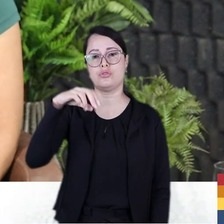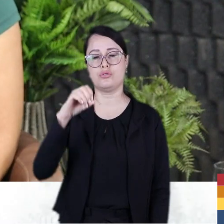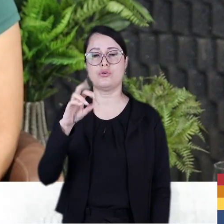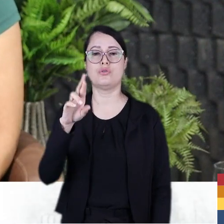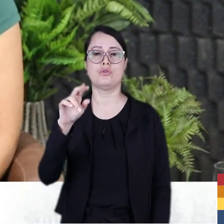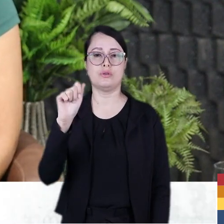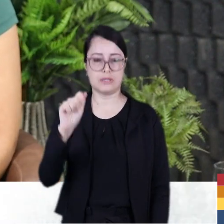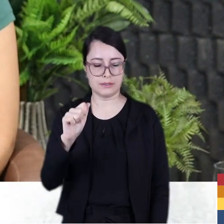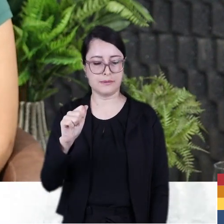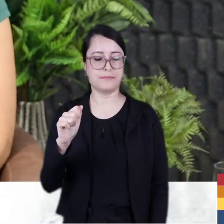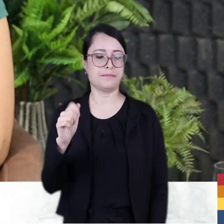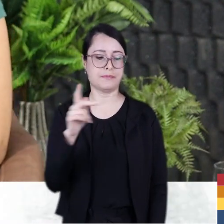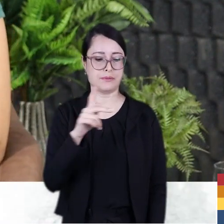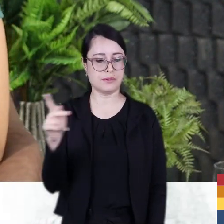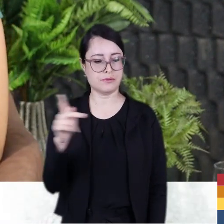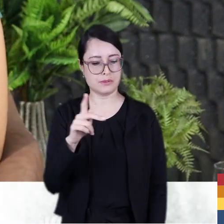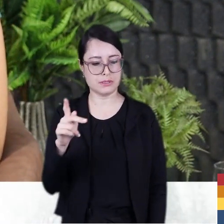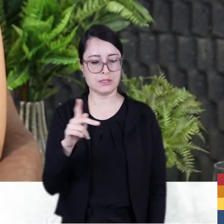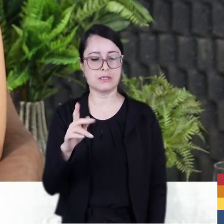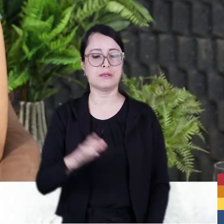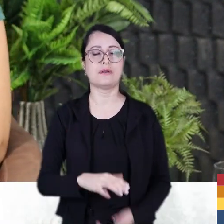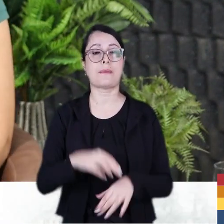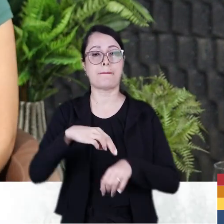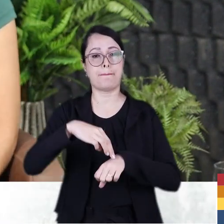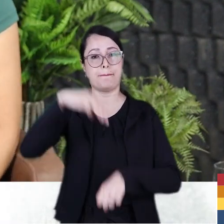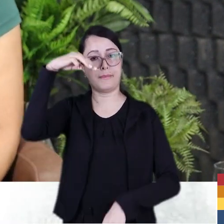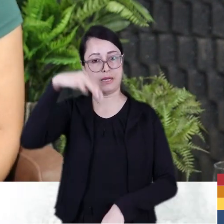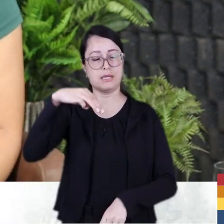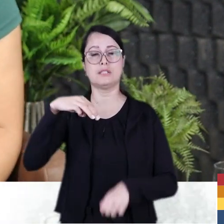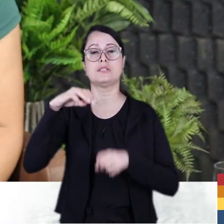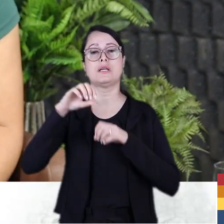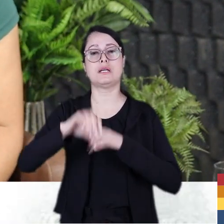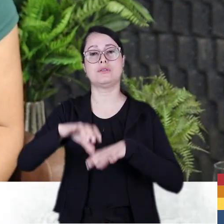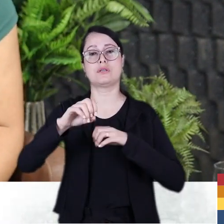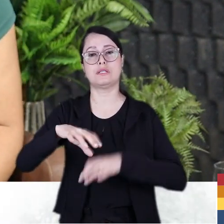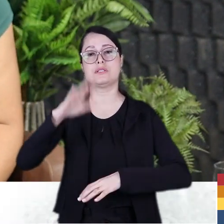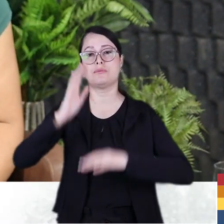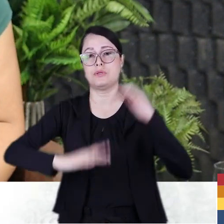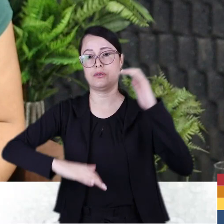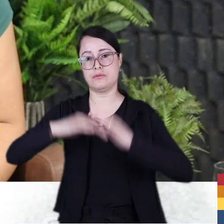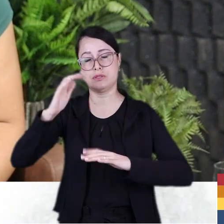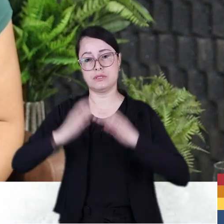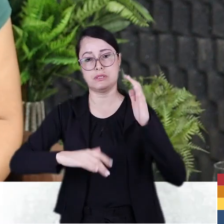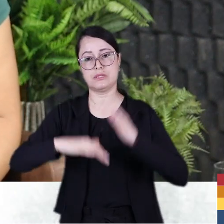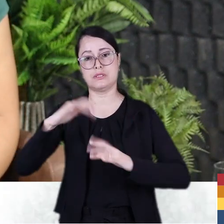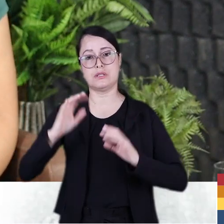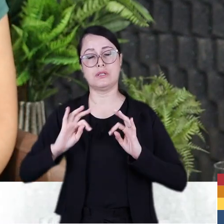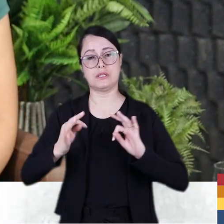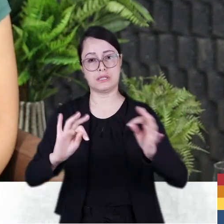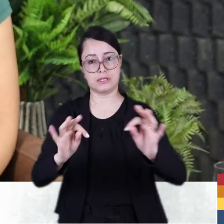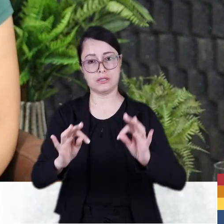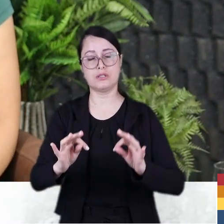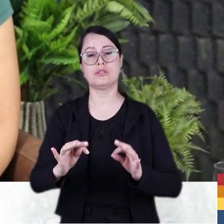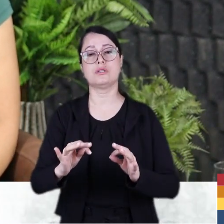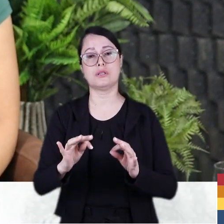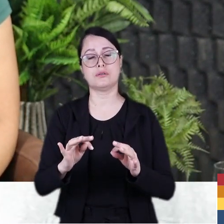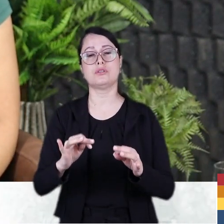aí são indicadores importantes, então assim, eu quero te agradecer, né, e agradecendo a professora Patrícia pela sua